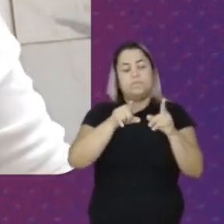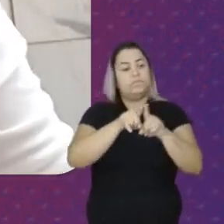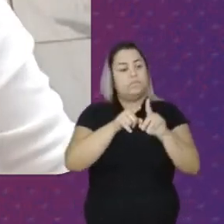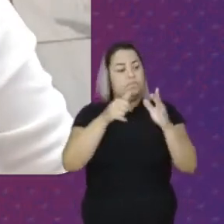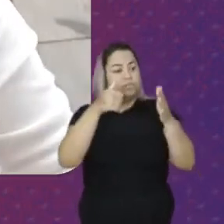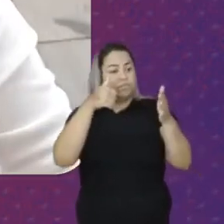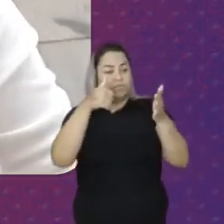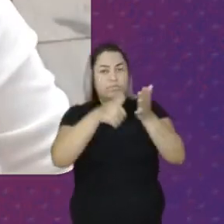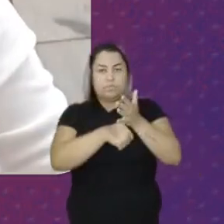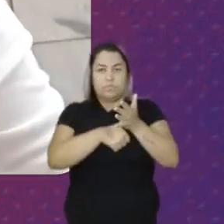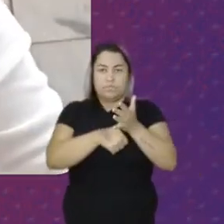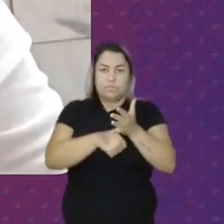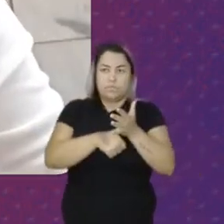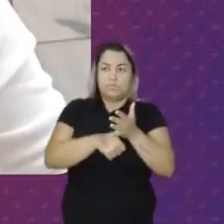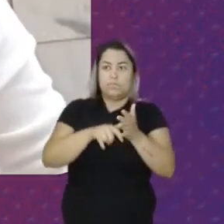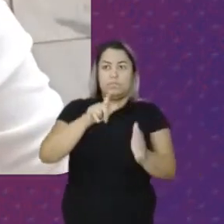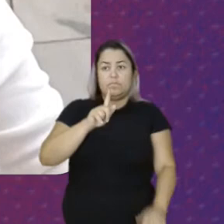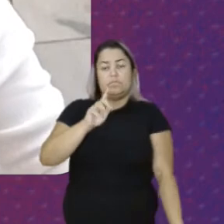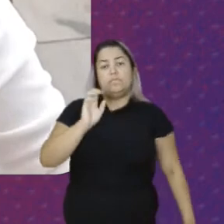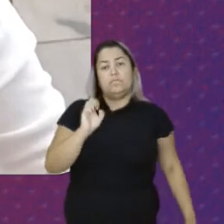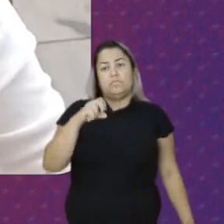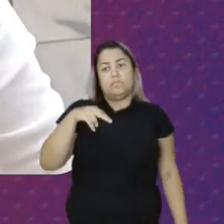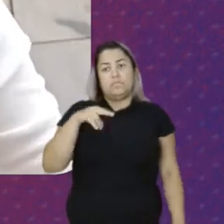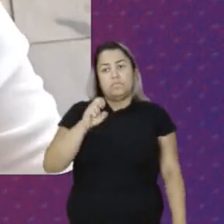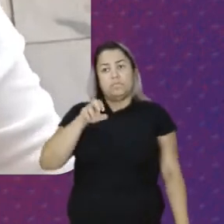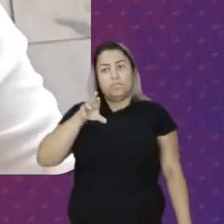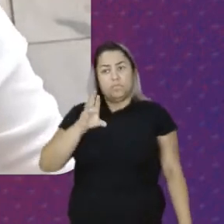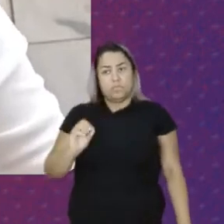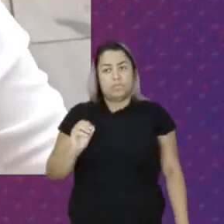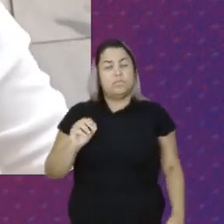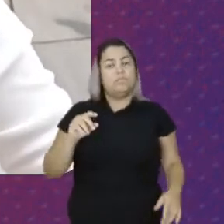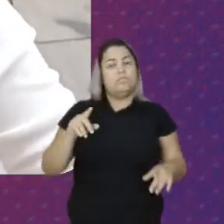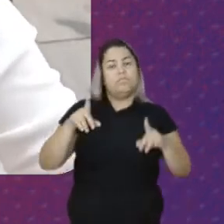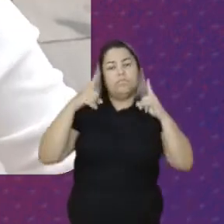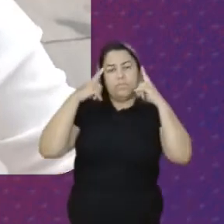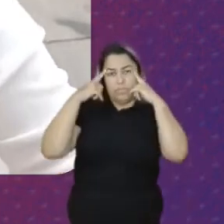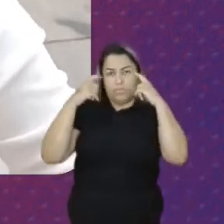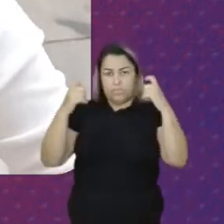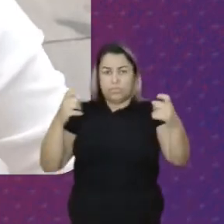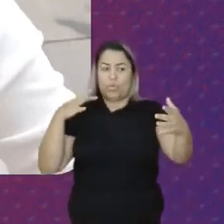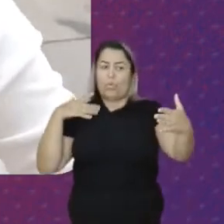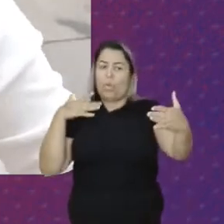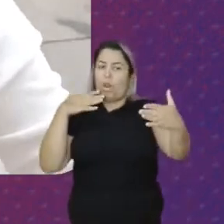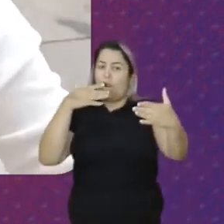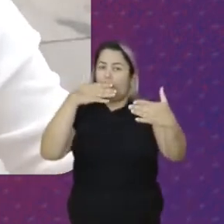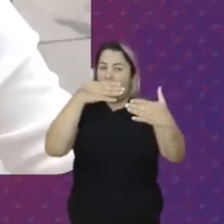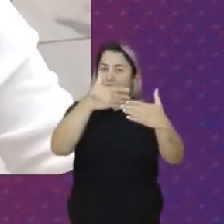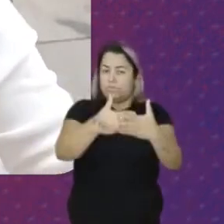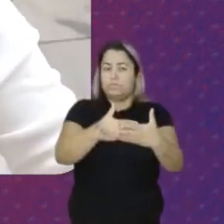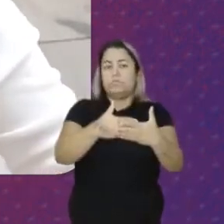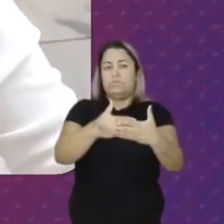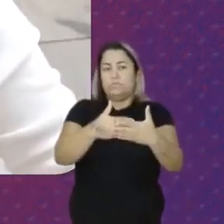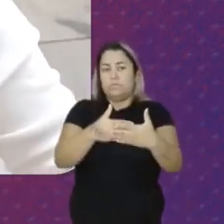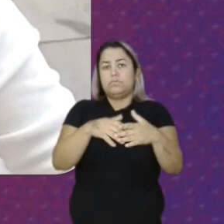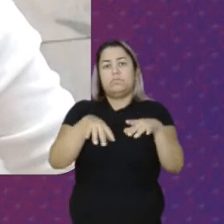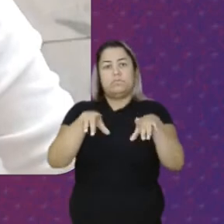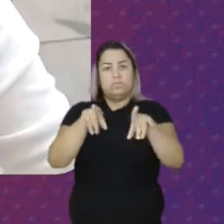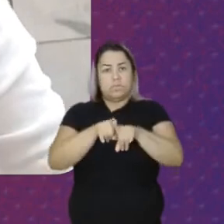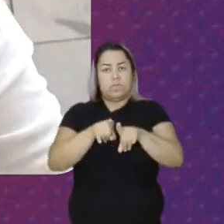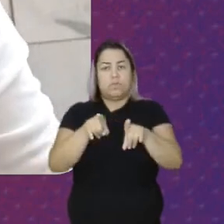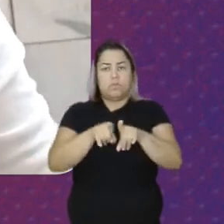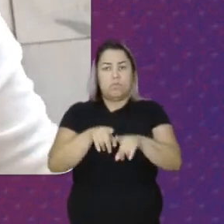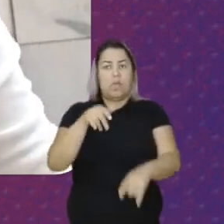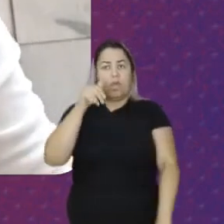identidades de gênero, né, uma violência que atinge sobremaneira, em sua maioria das vezes,